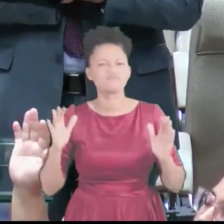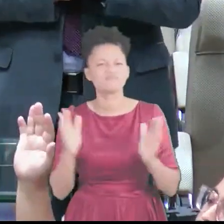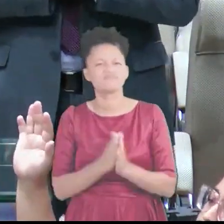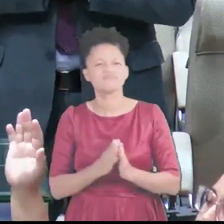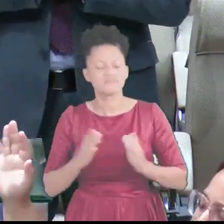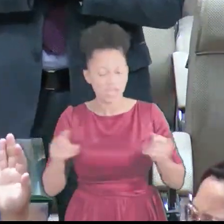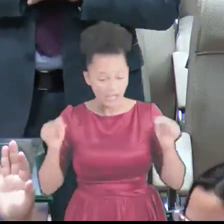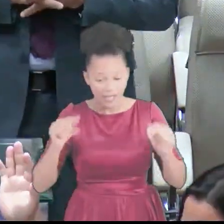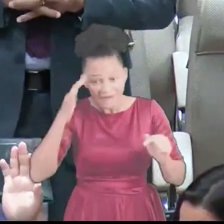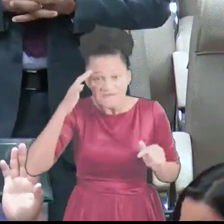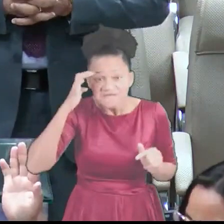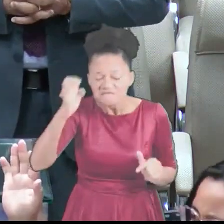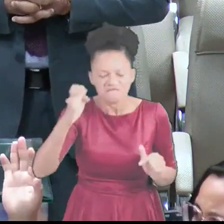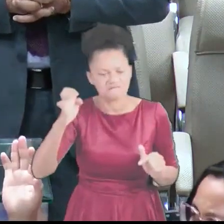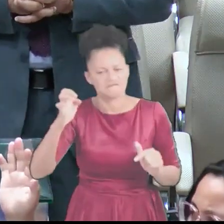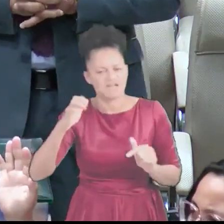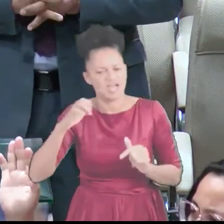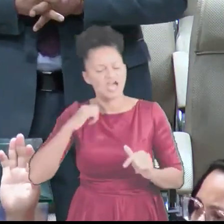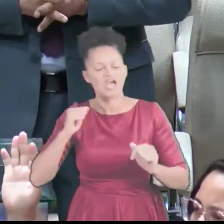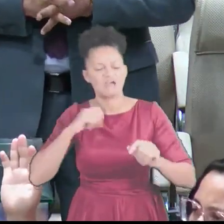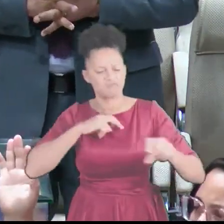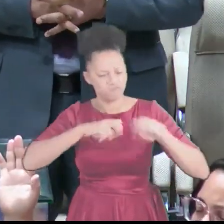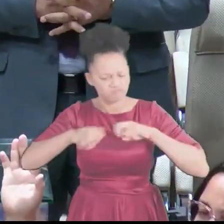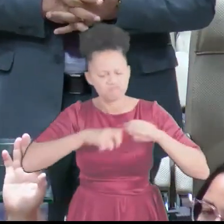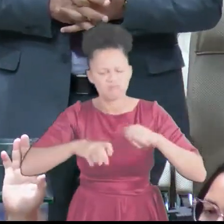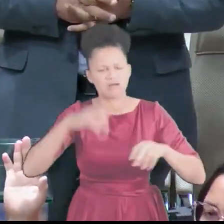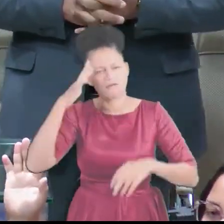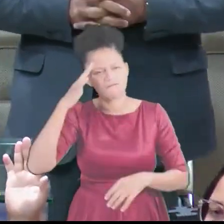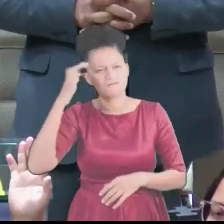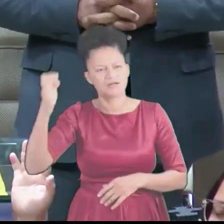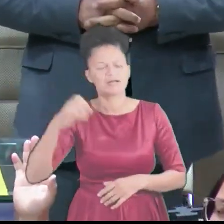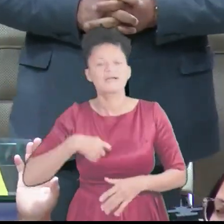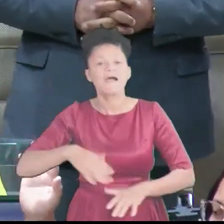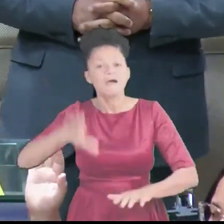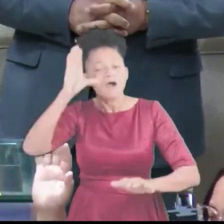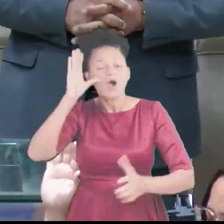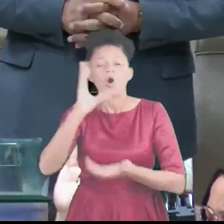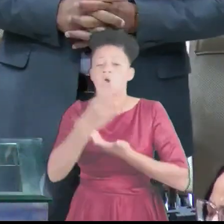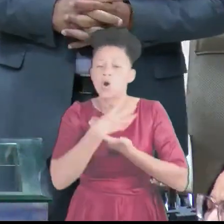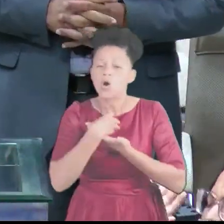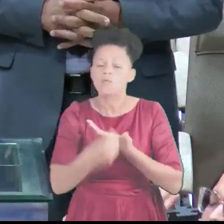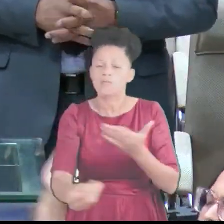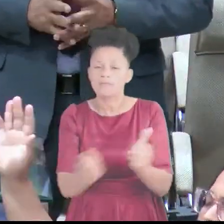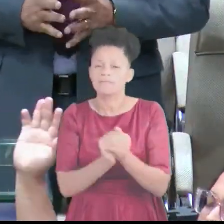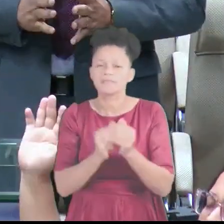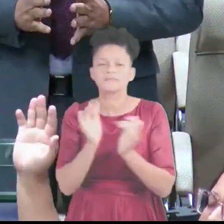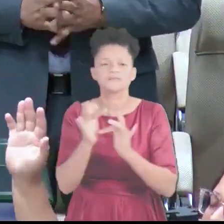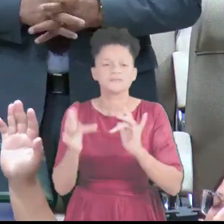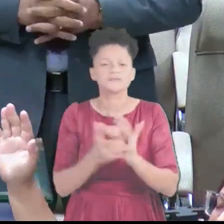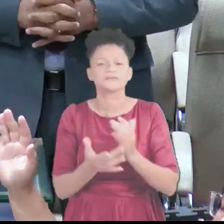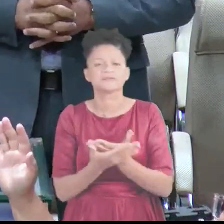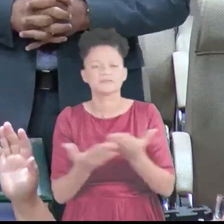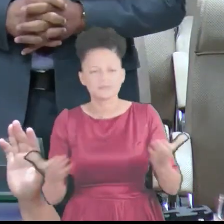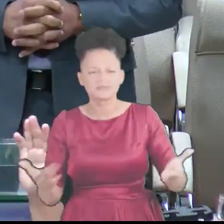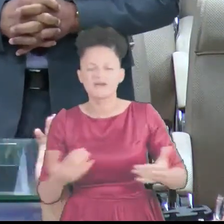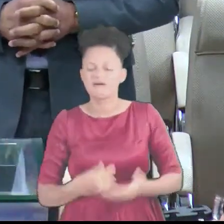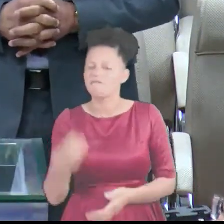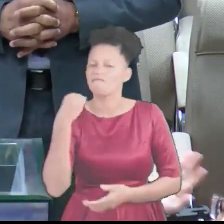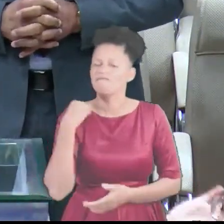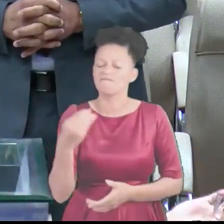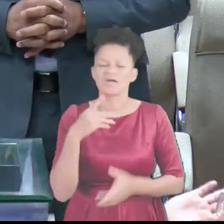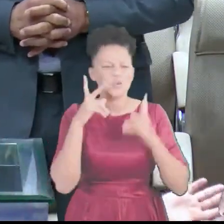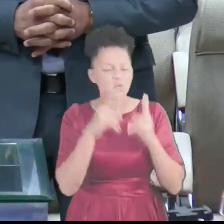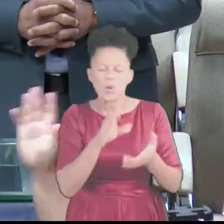Isto aqui é ato de fé. Quem é Ezequiel aqui? Dá um amém para Jesus. Vai fraco, quem